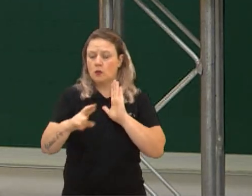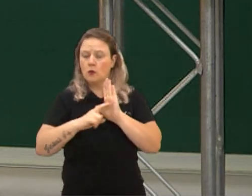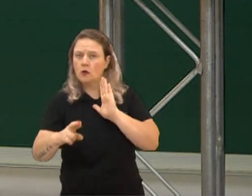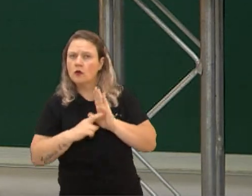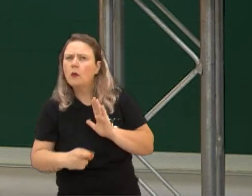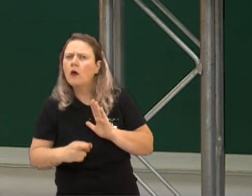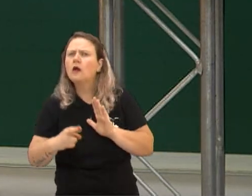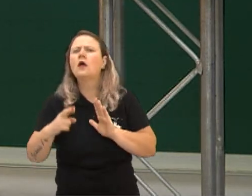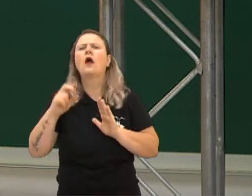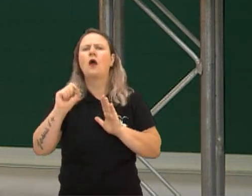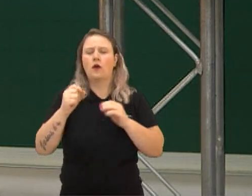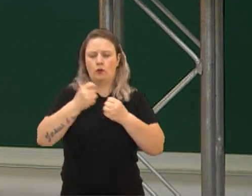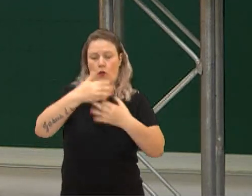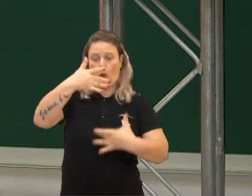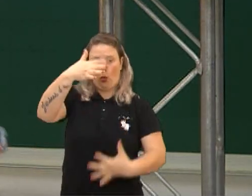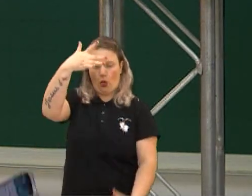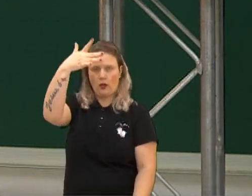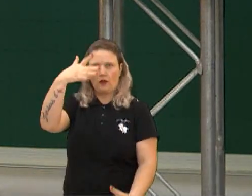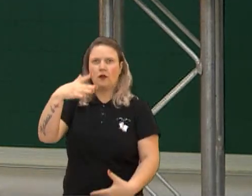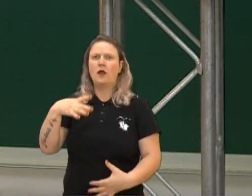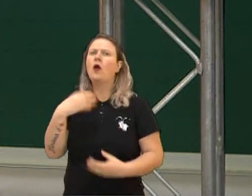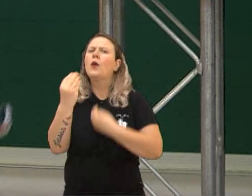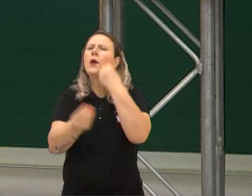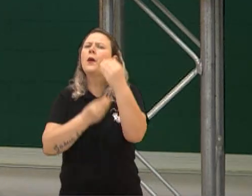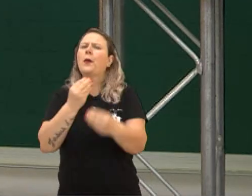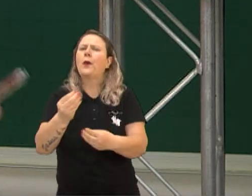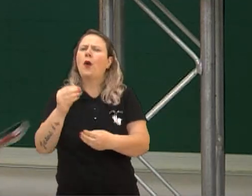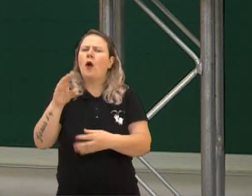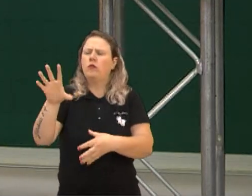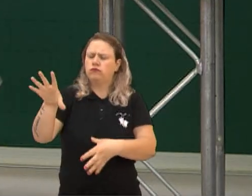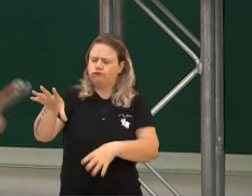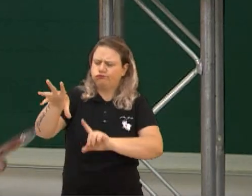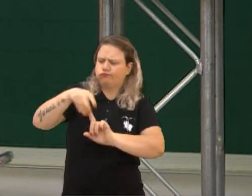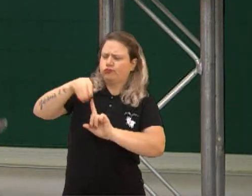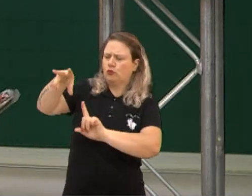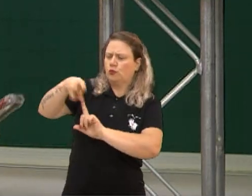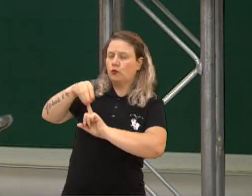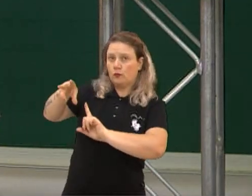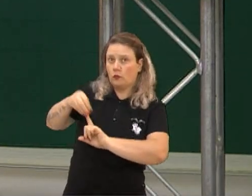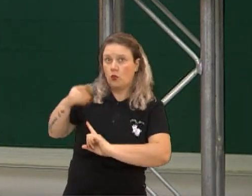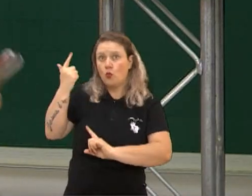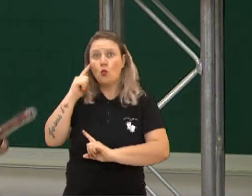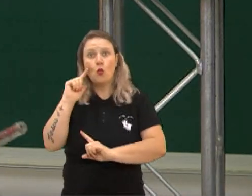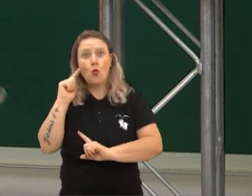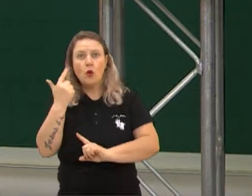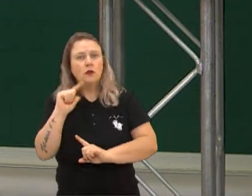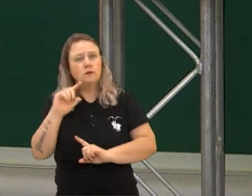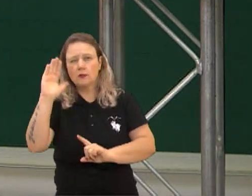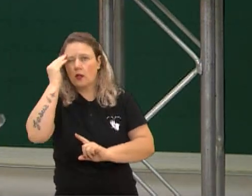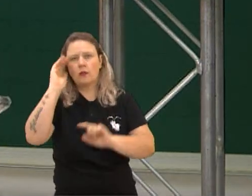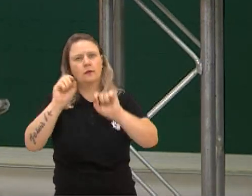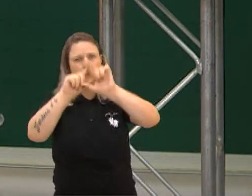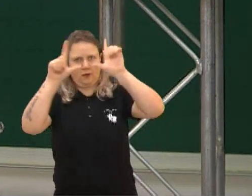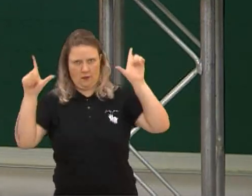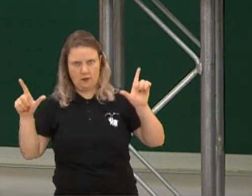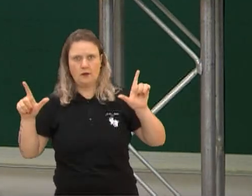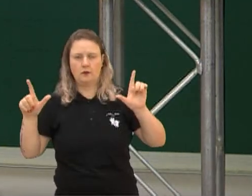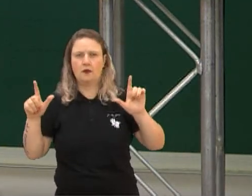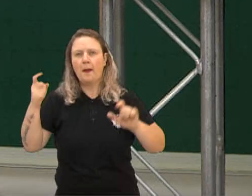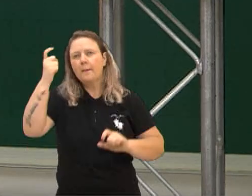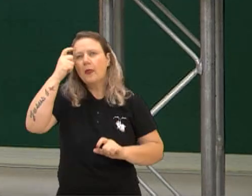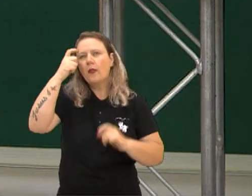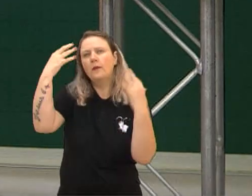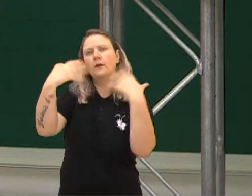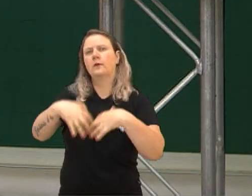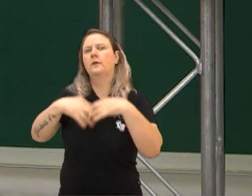que é a correta no chat para a gente verificar como que está sendo as nossas explicações, se vocês estão conseguindo compreender e acompanhar. Né? Pensem aí,